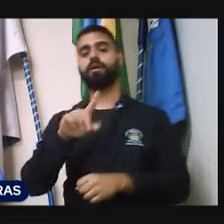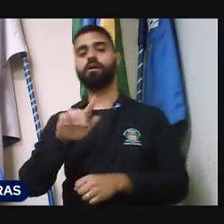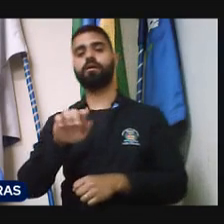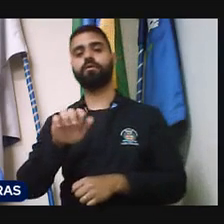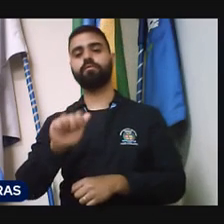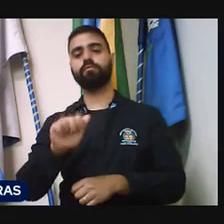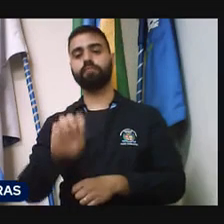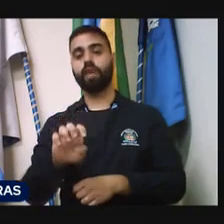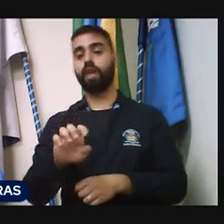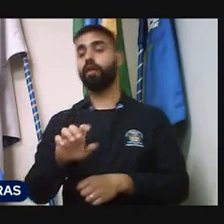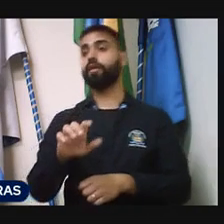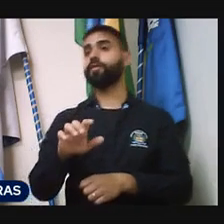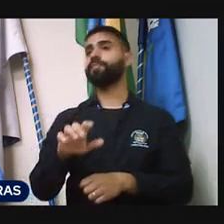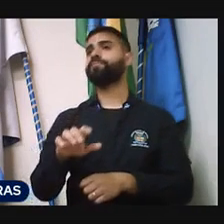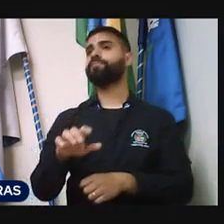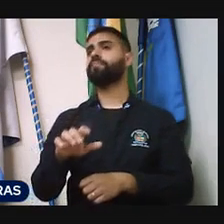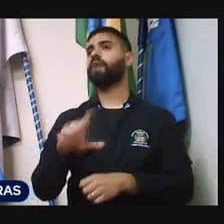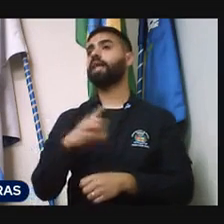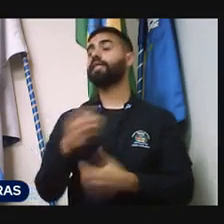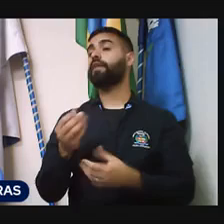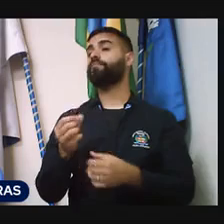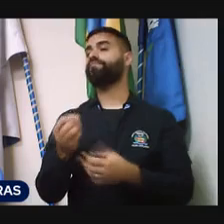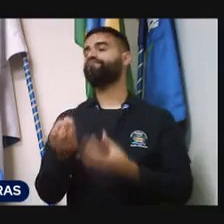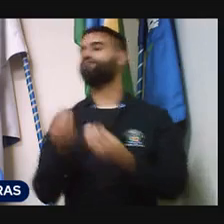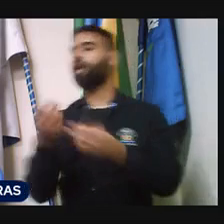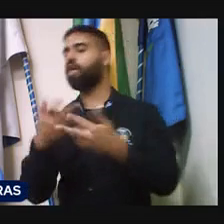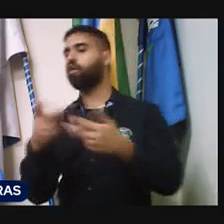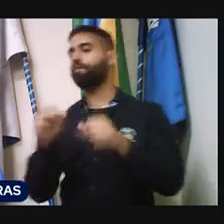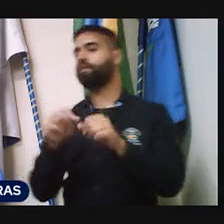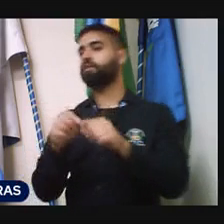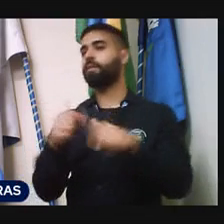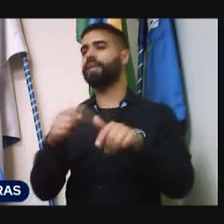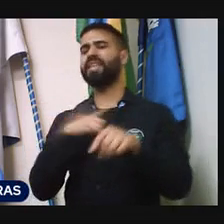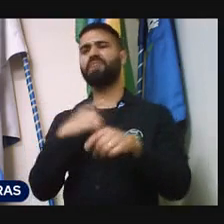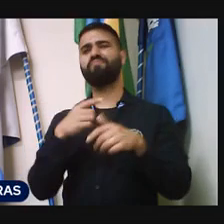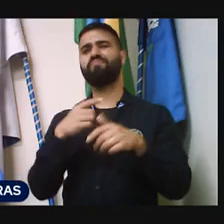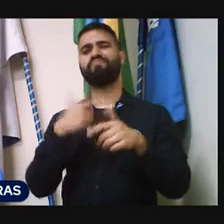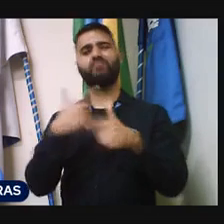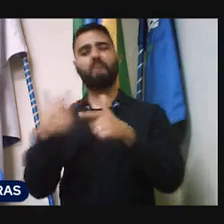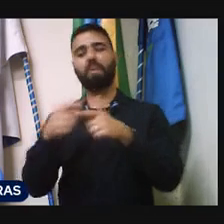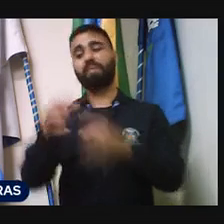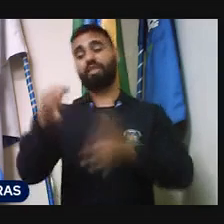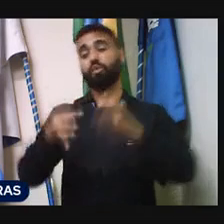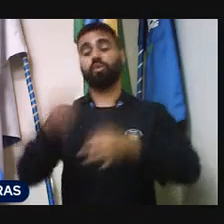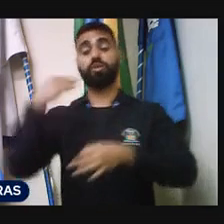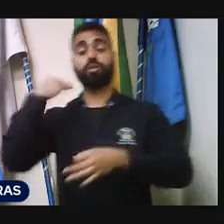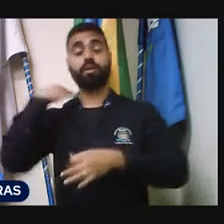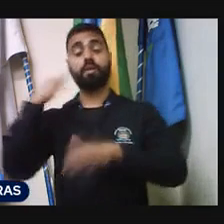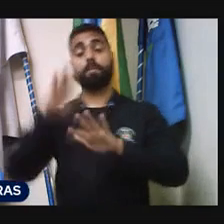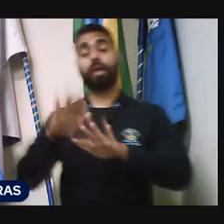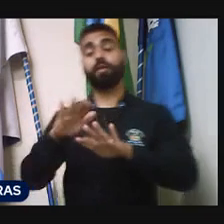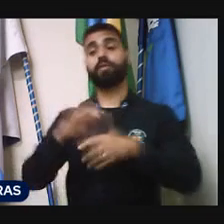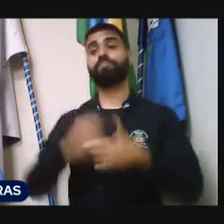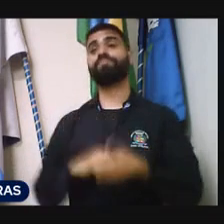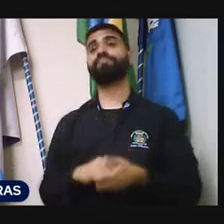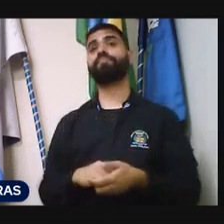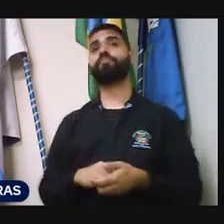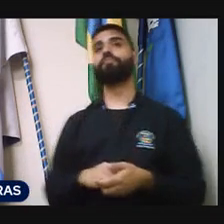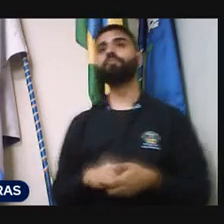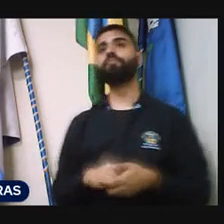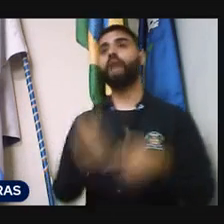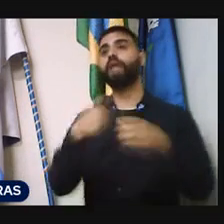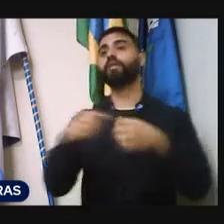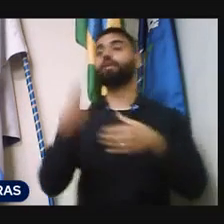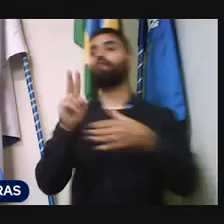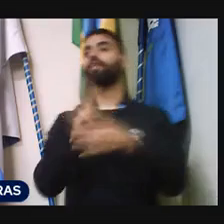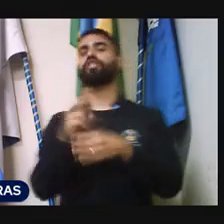todo uma jurisdição em cima dela de situações de Justiça só que o município de Valença não